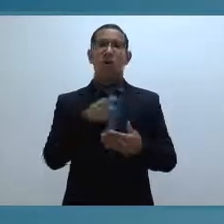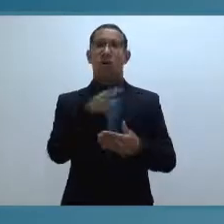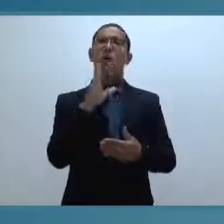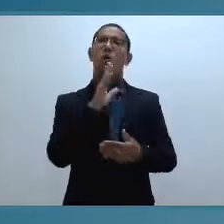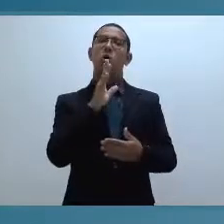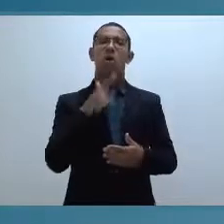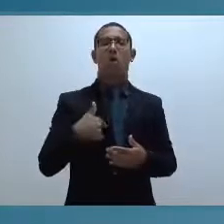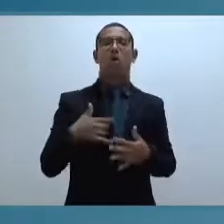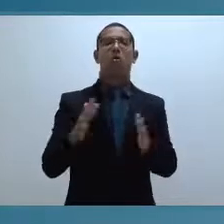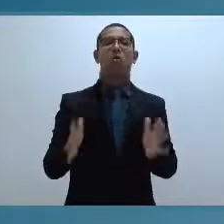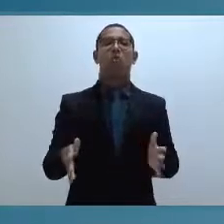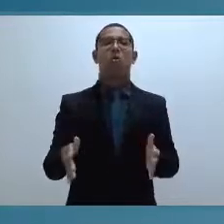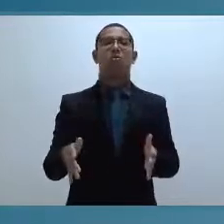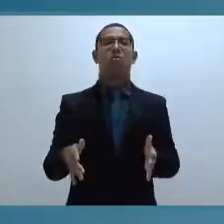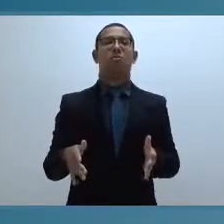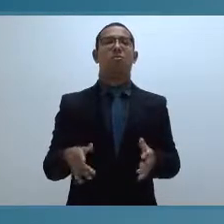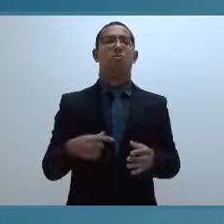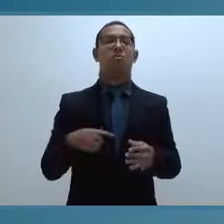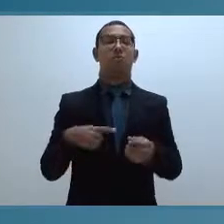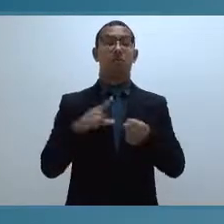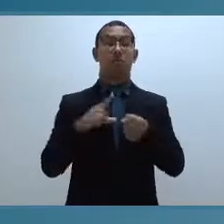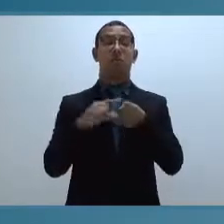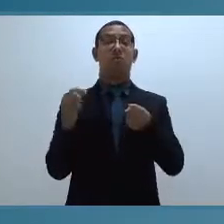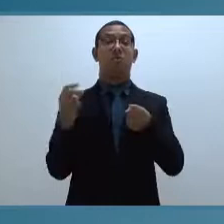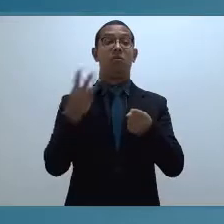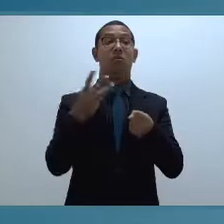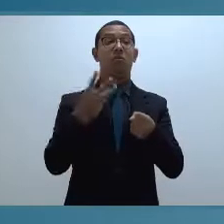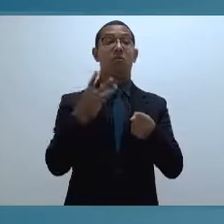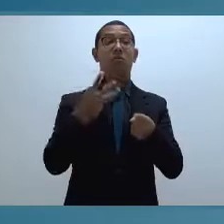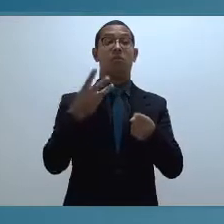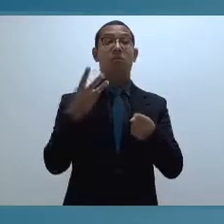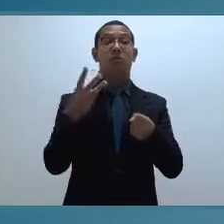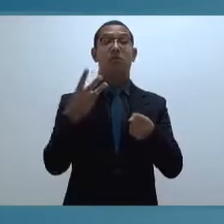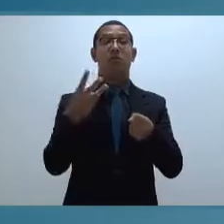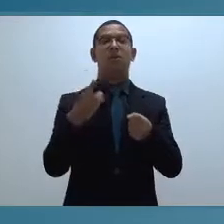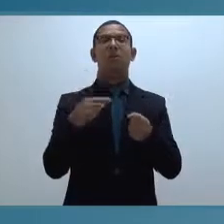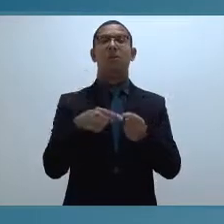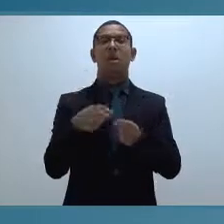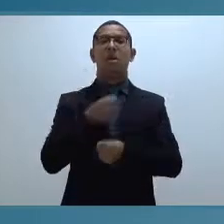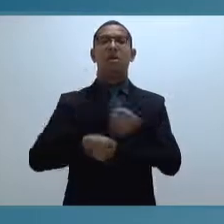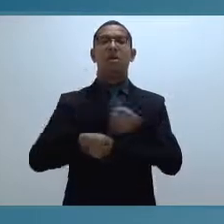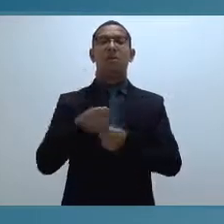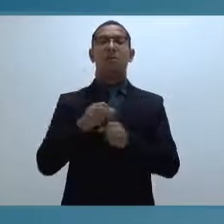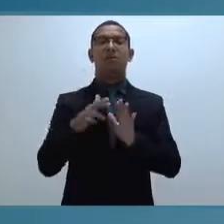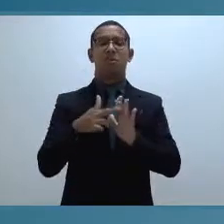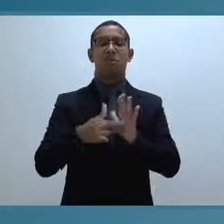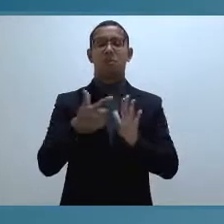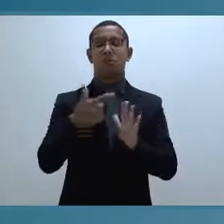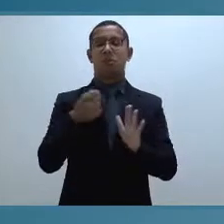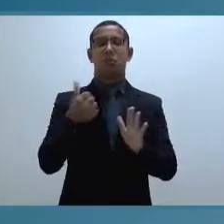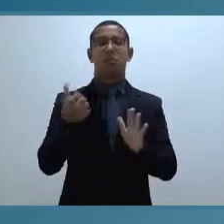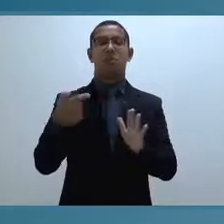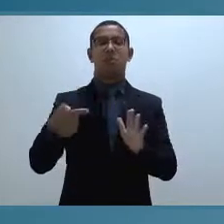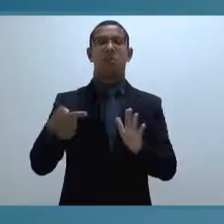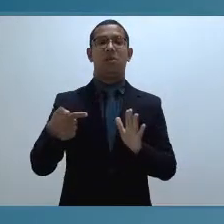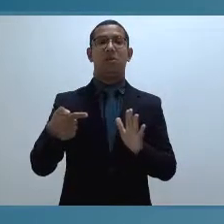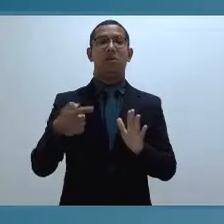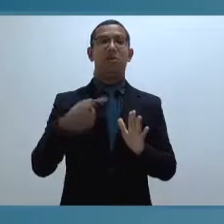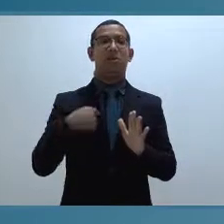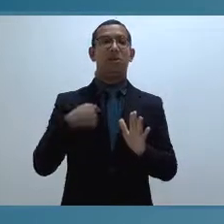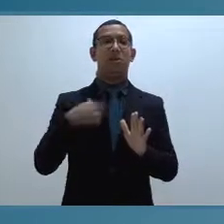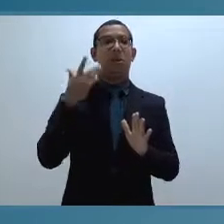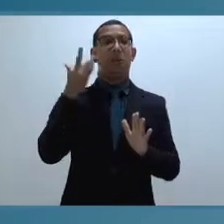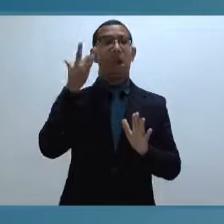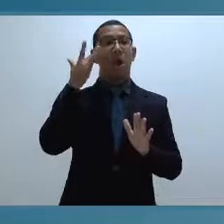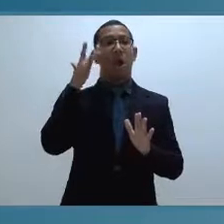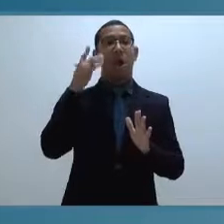transcrição integral do artigo 3º da Resolução 22 de 2017, GP deste tribunal. Mas eu só faço questão de ler